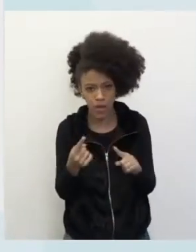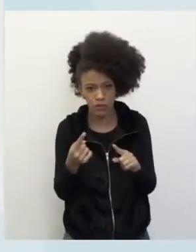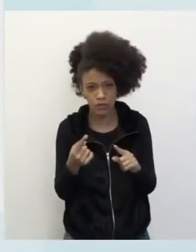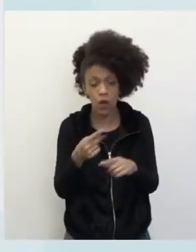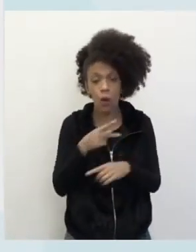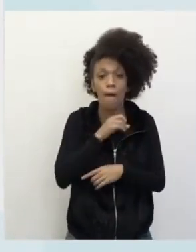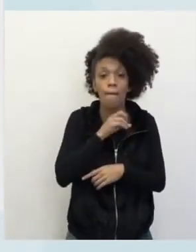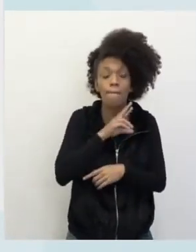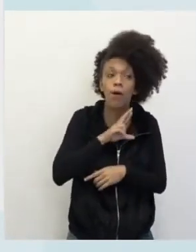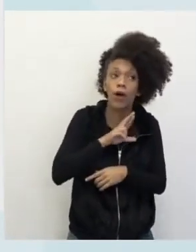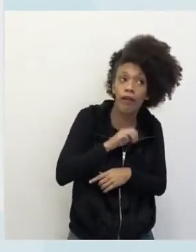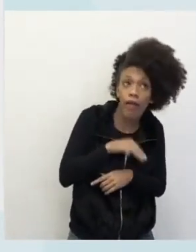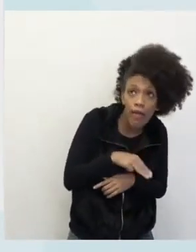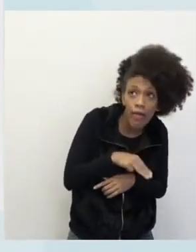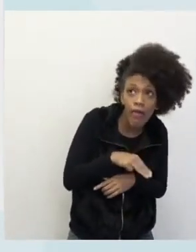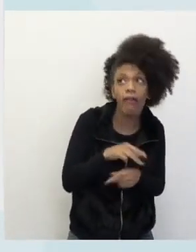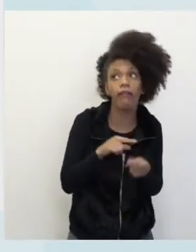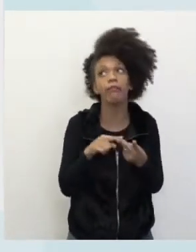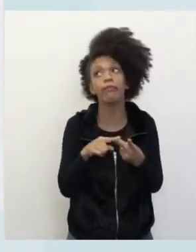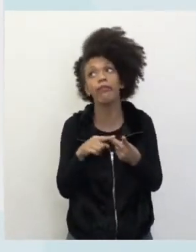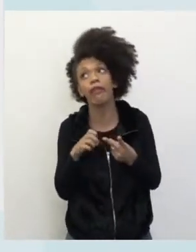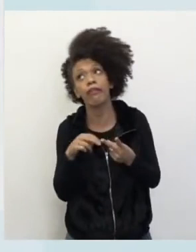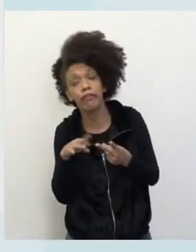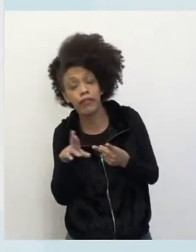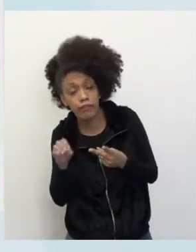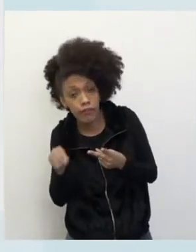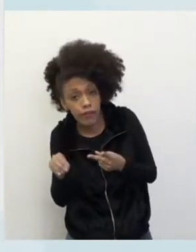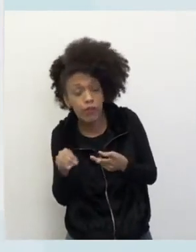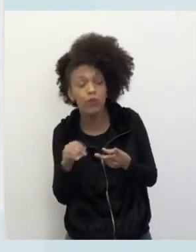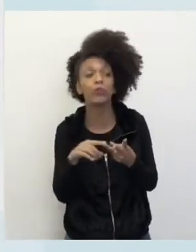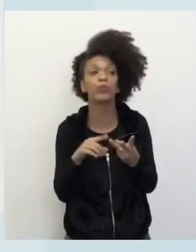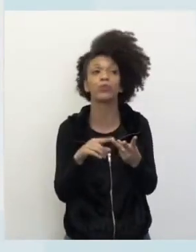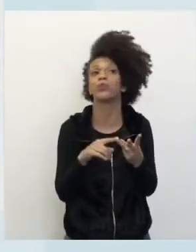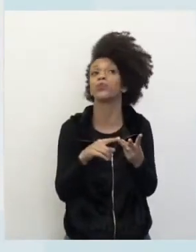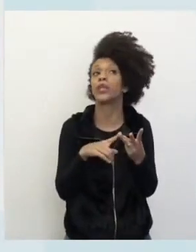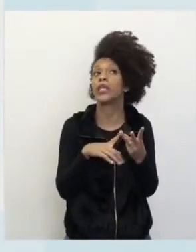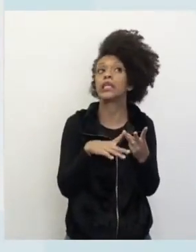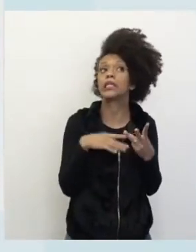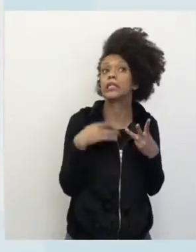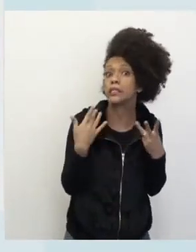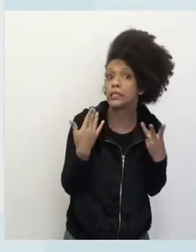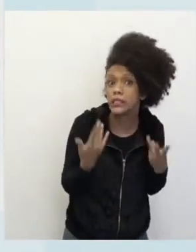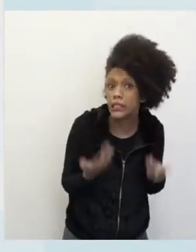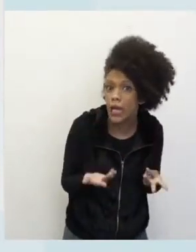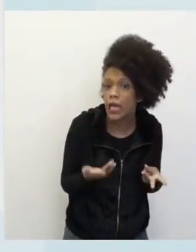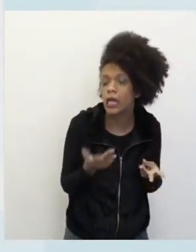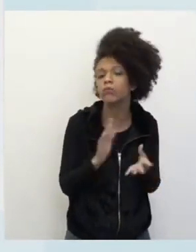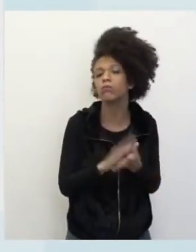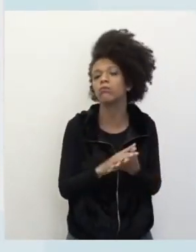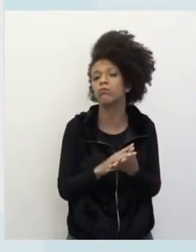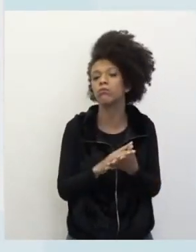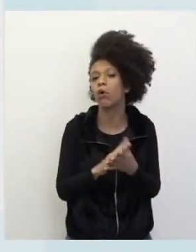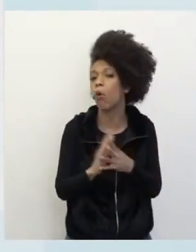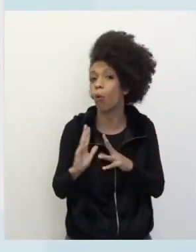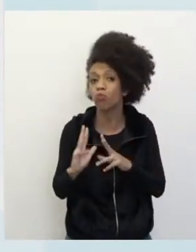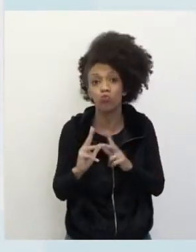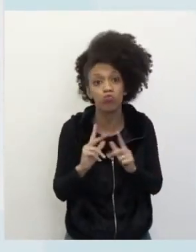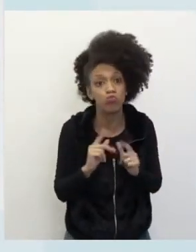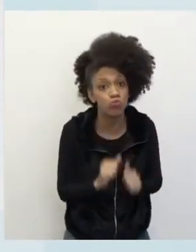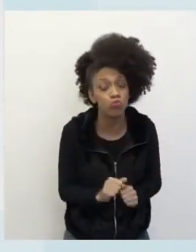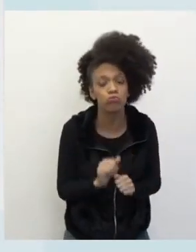porém, um contudo. Entretanto. Um entretanto, um todavia. Imagina ali, ó, conseguiu um